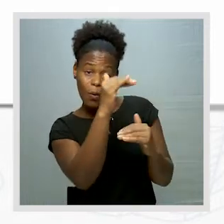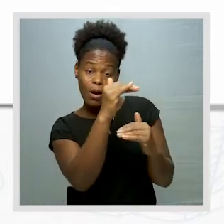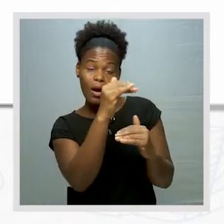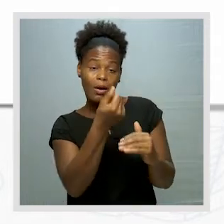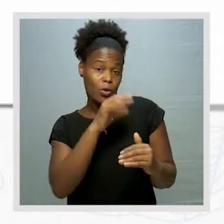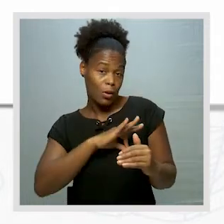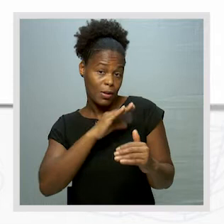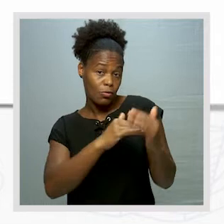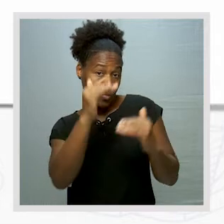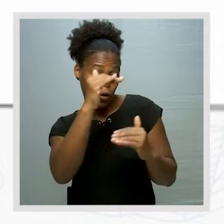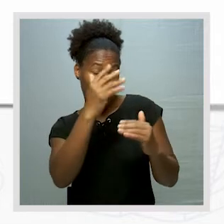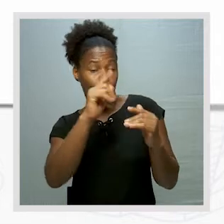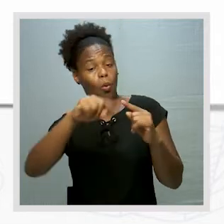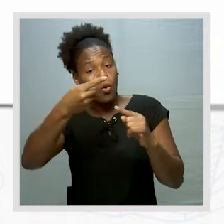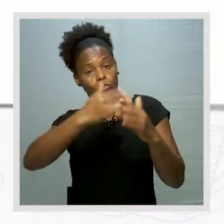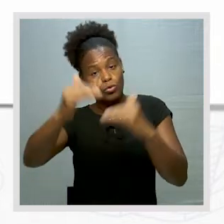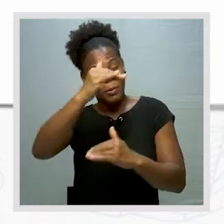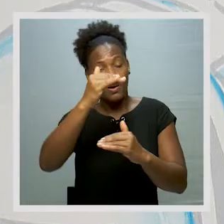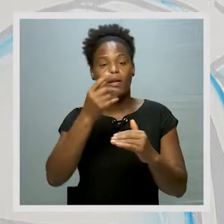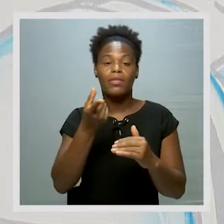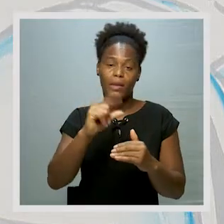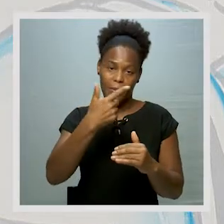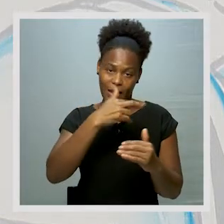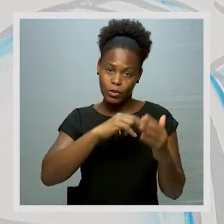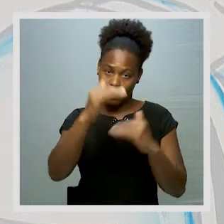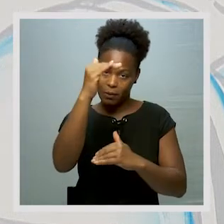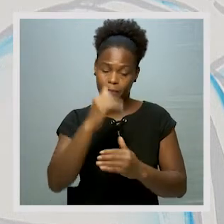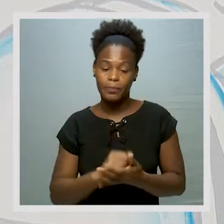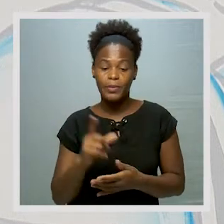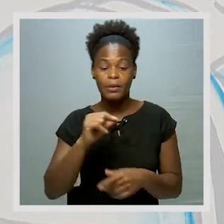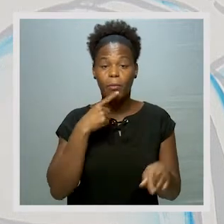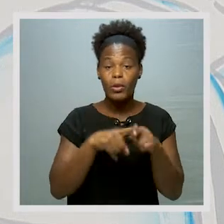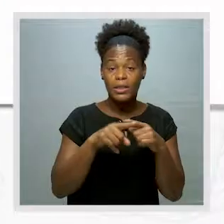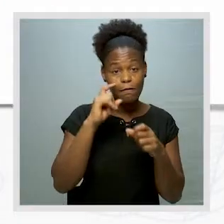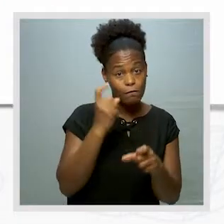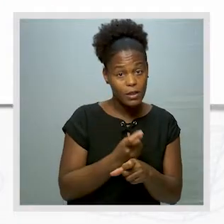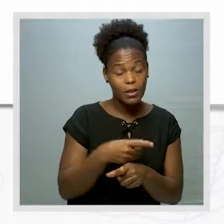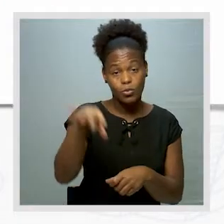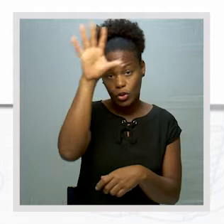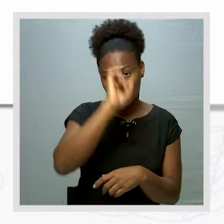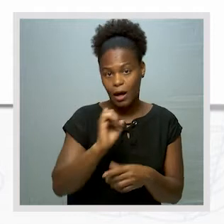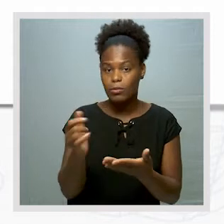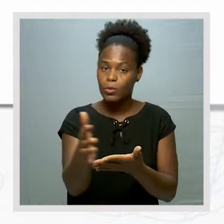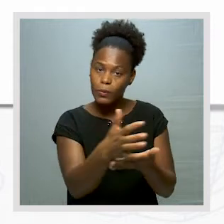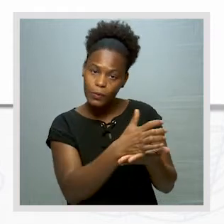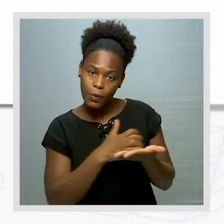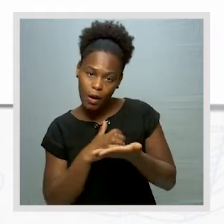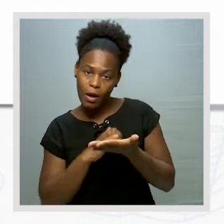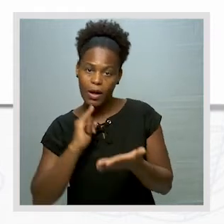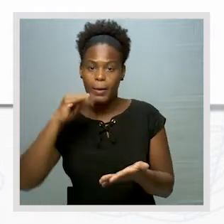de rendimento para um outro superior. Também, na política fiscal, o Estado